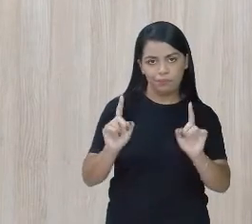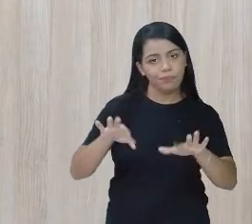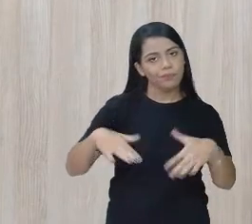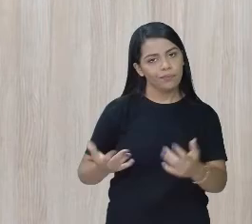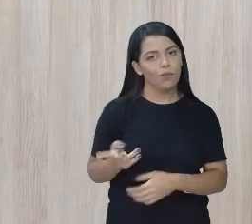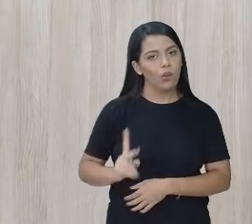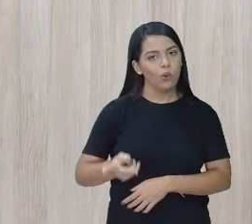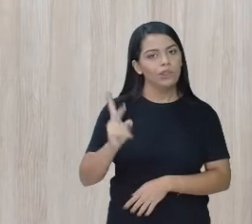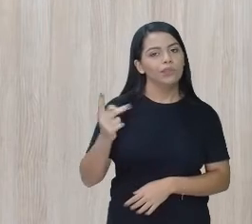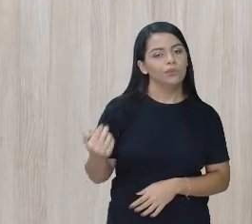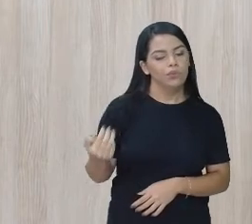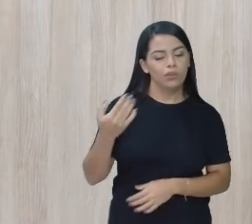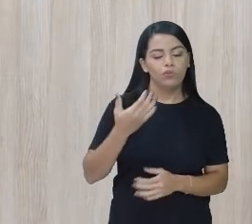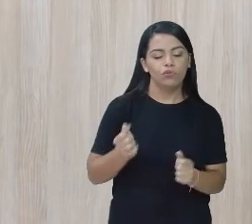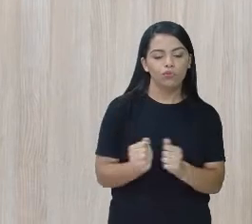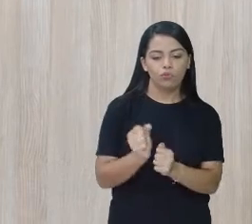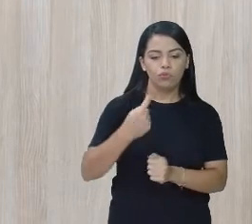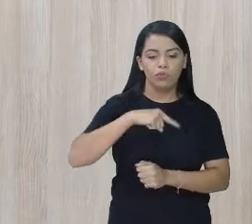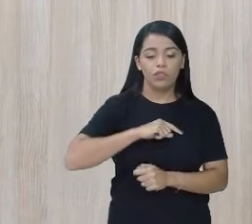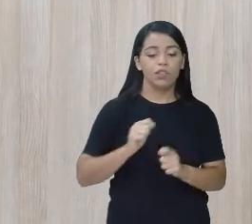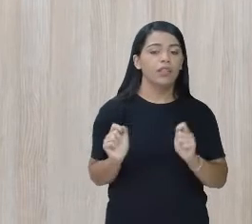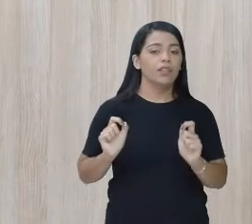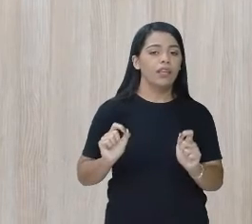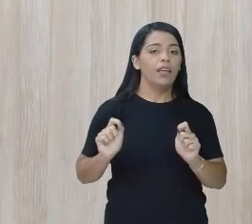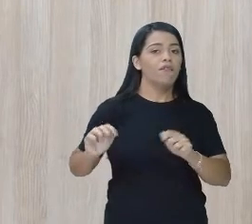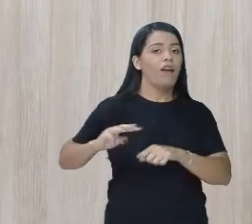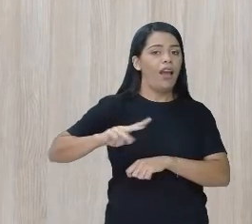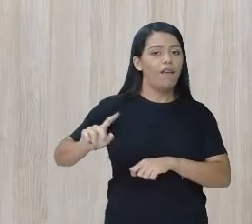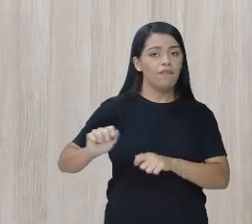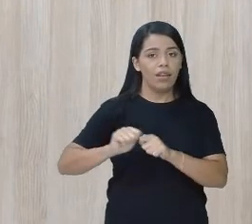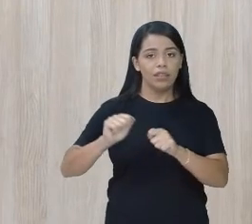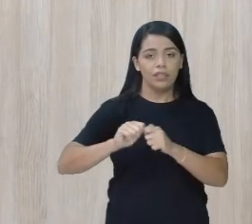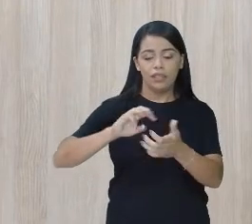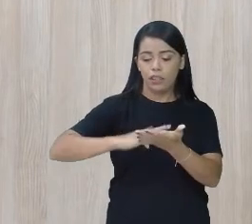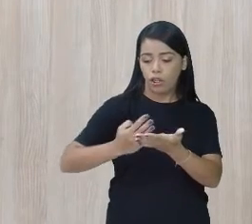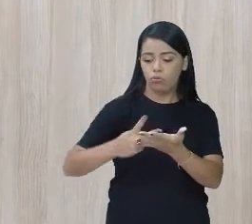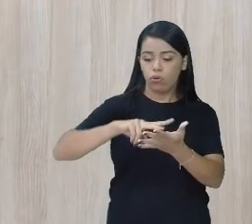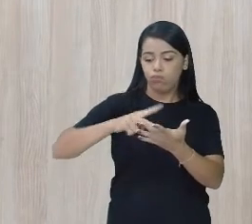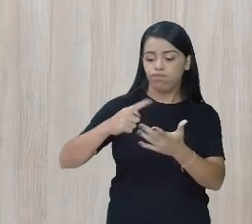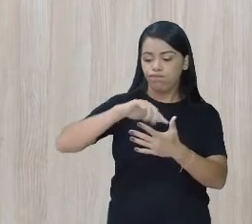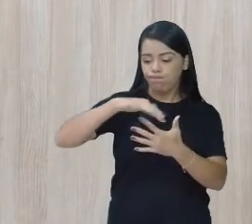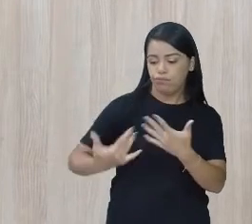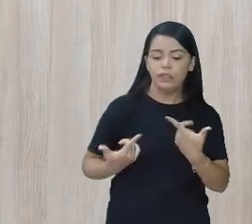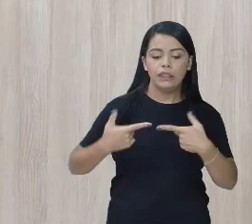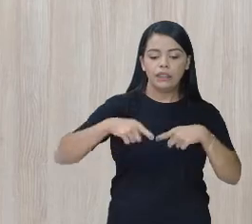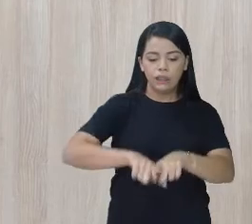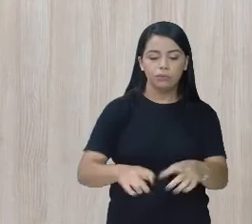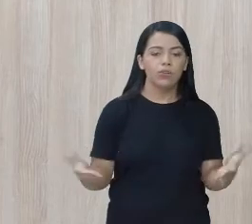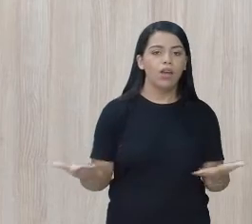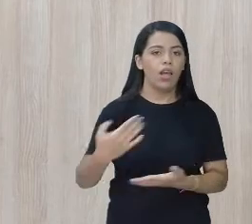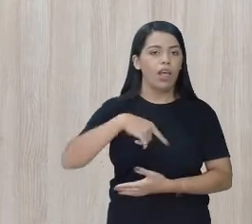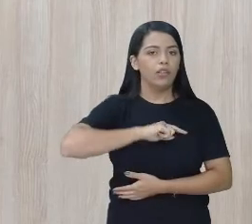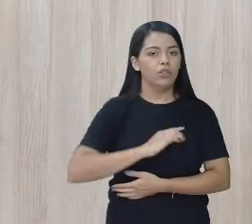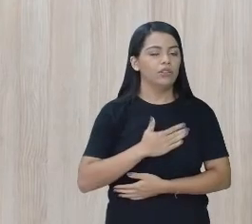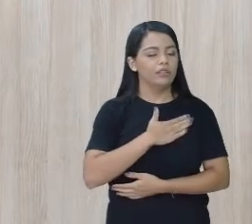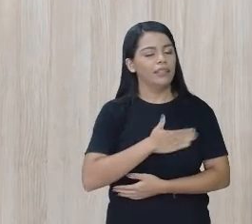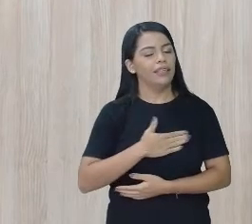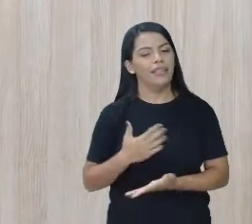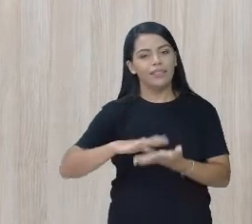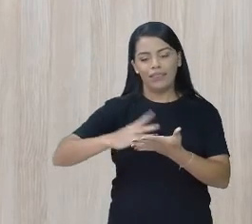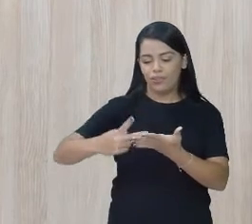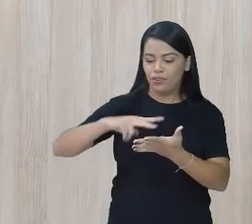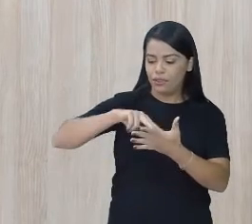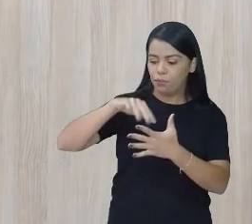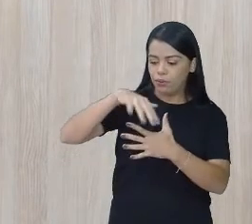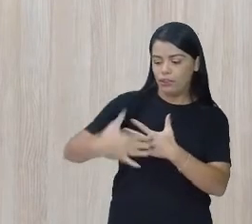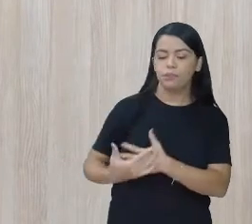está acontecendo, tá certo? Quem vai fazer a tradução simultânea para a língua brasileira de sinais é a nossa querida intérprete Laisa. Seja muito bem-vinda,